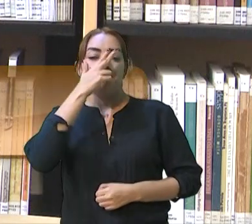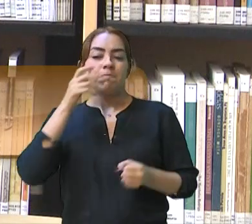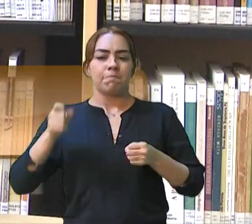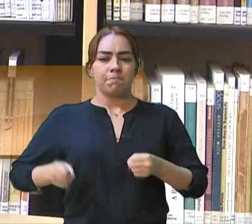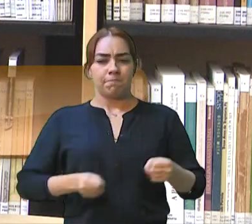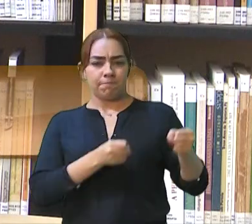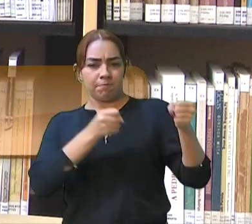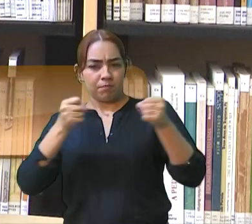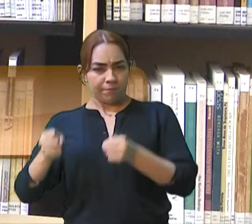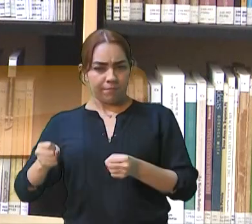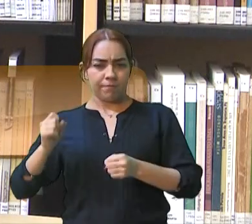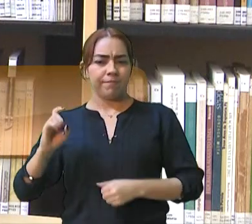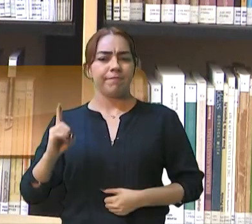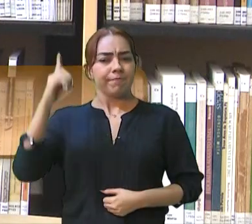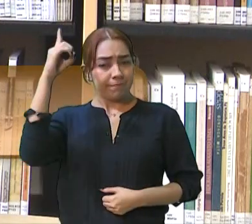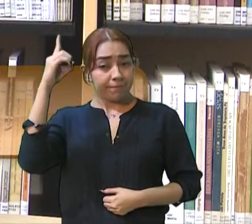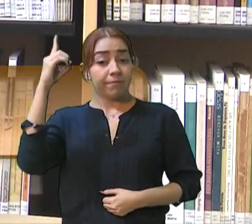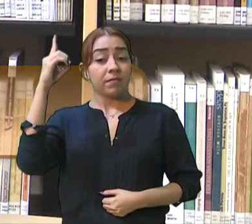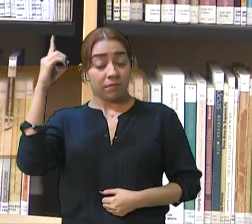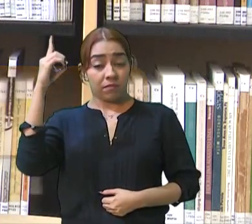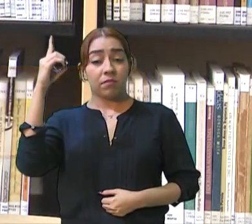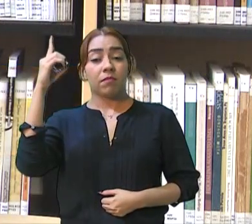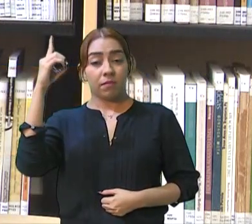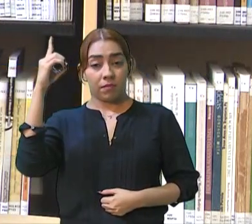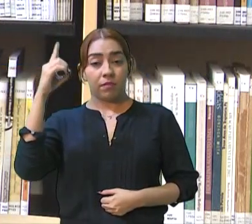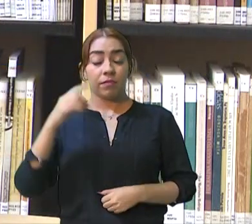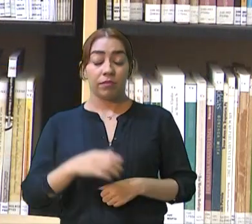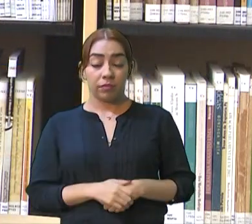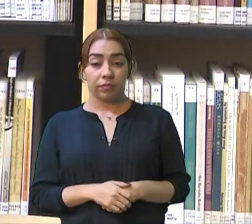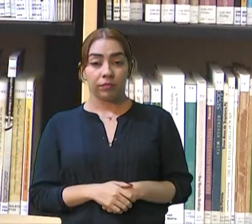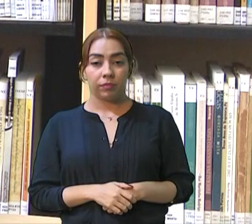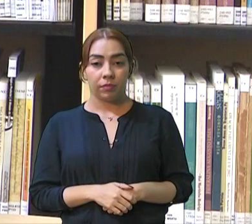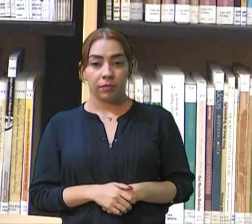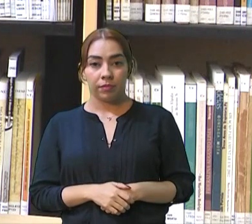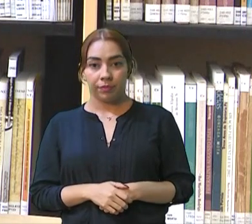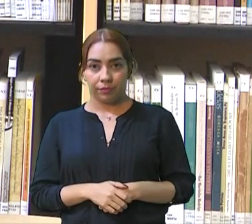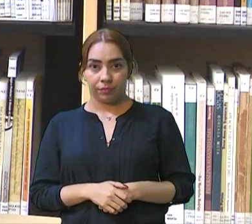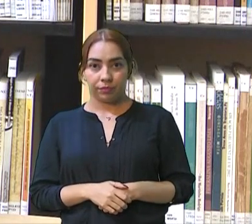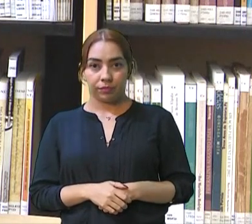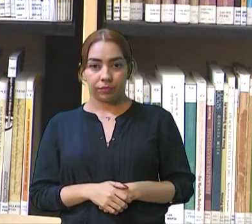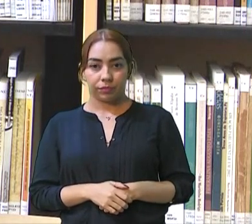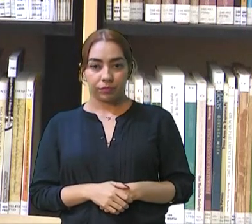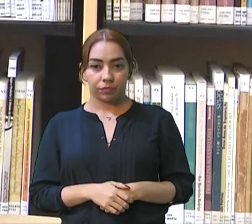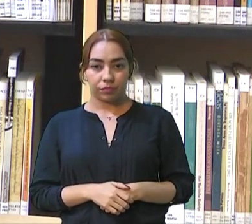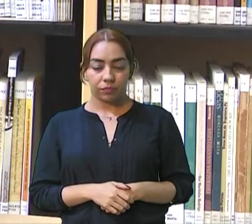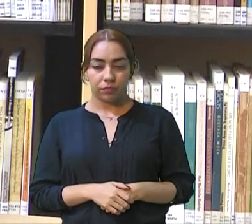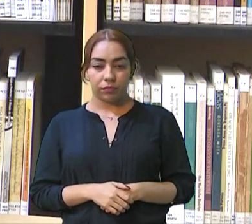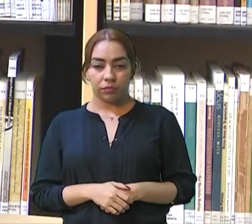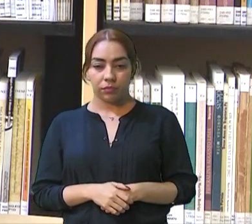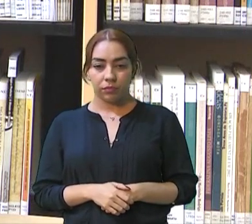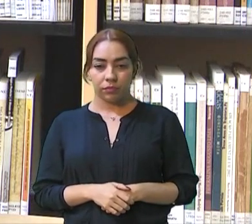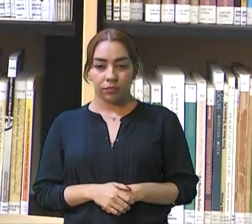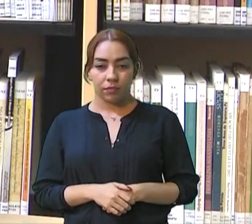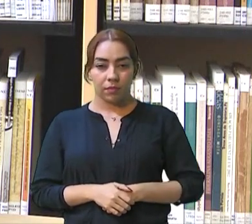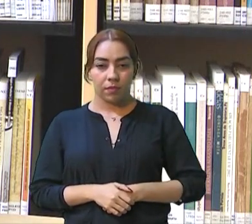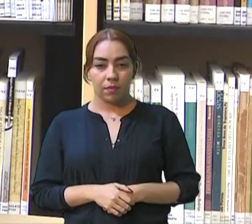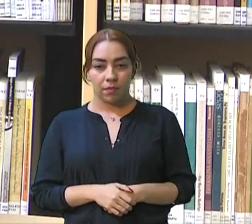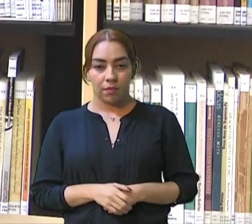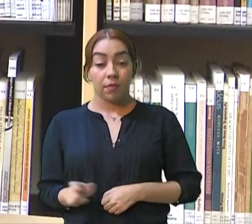aparece em 1962, ele aparece numa revista chamada Amazing Fantasy, que era a revista que já era para